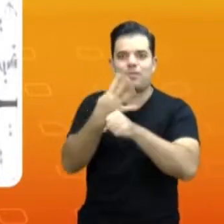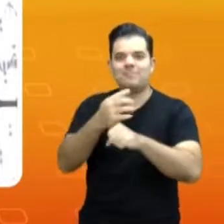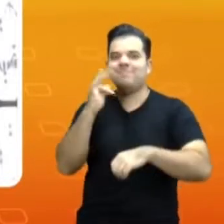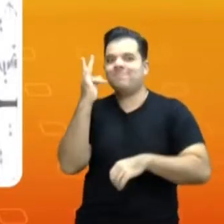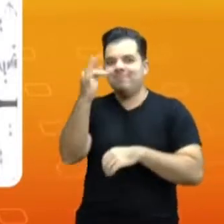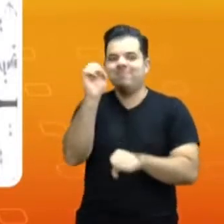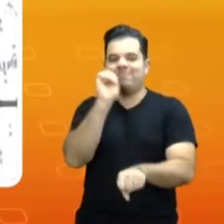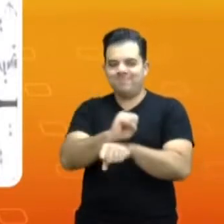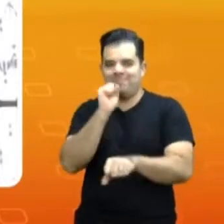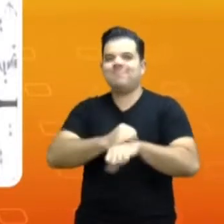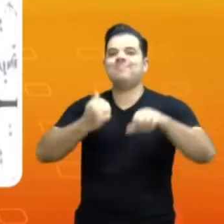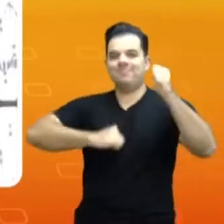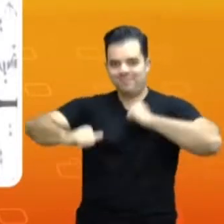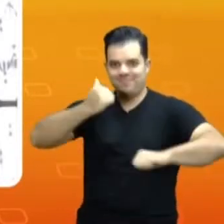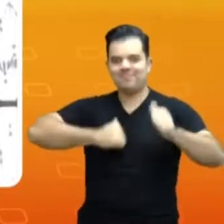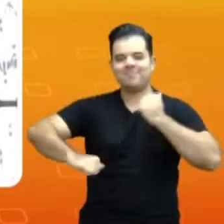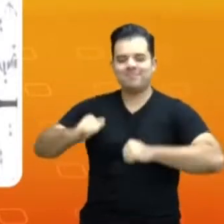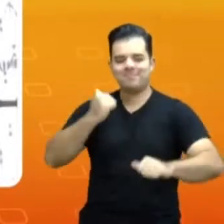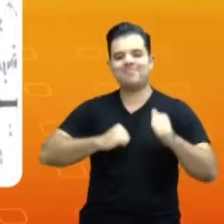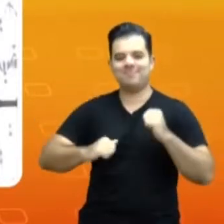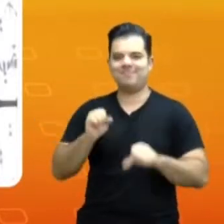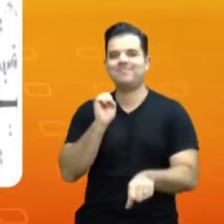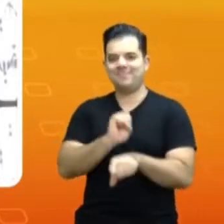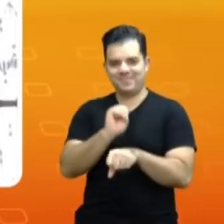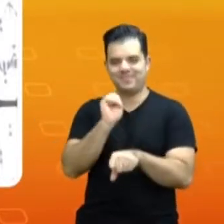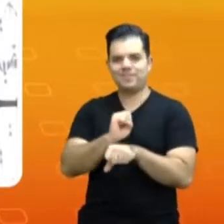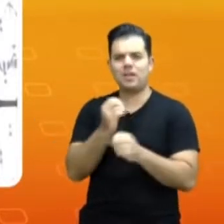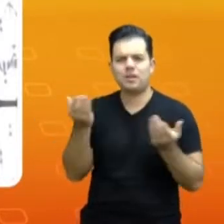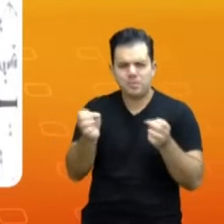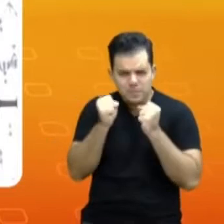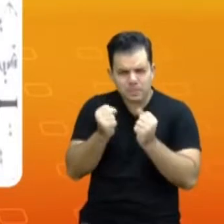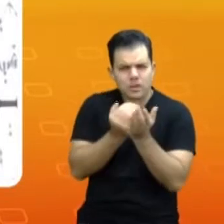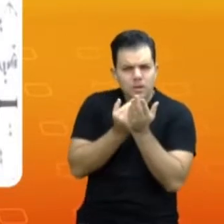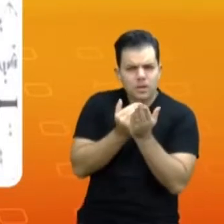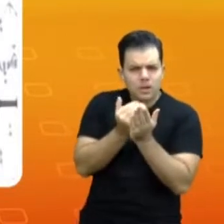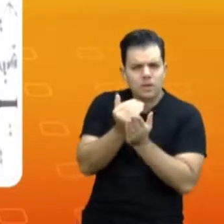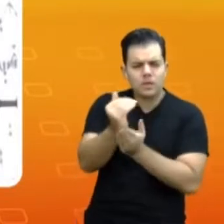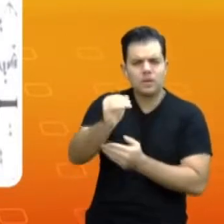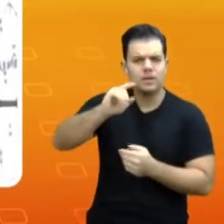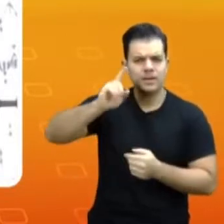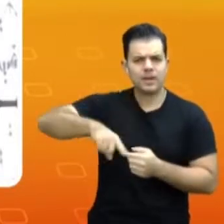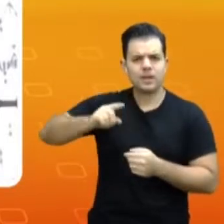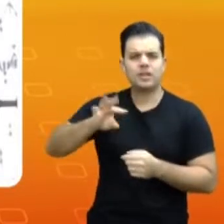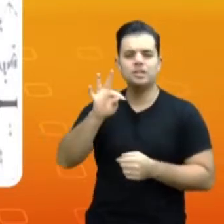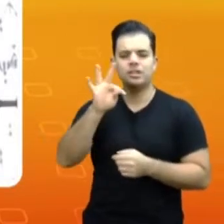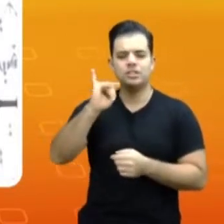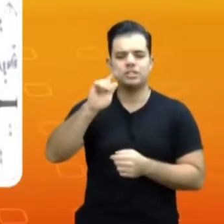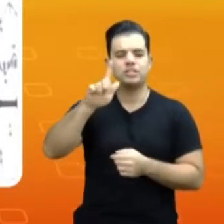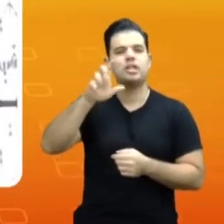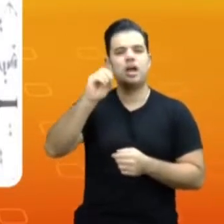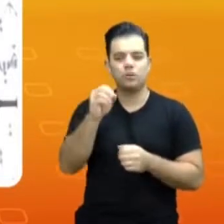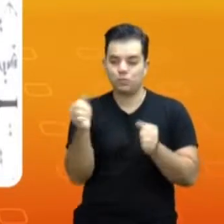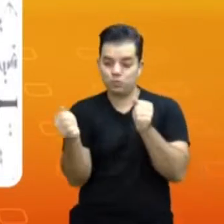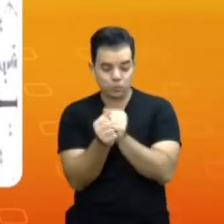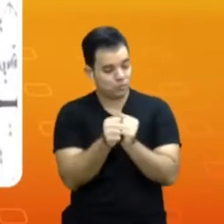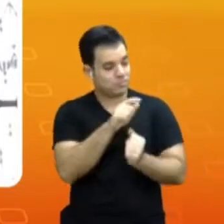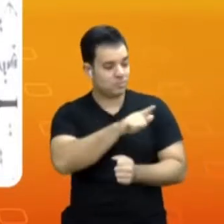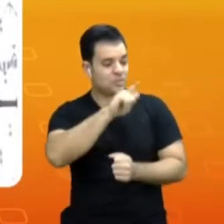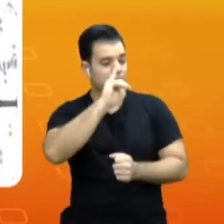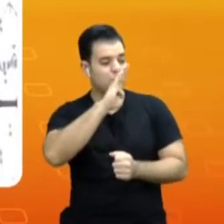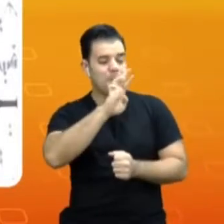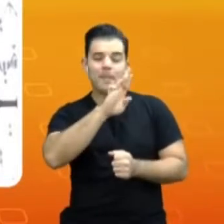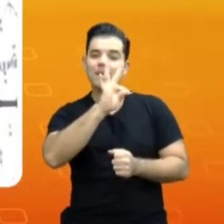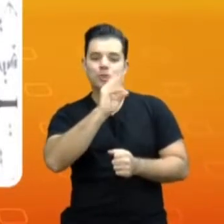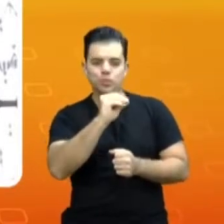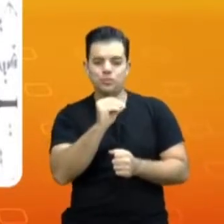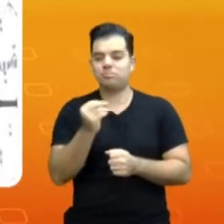grande. Acho que a gente pode, talvez, já começar com o Thiago e o Gilberto e a